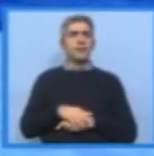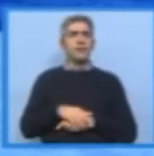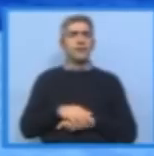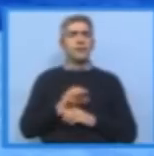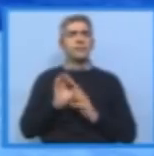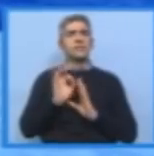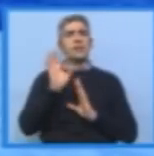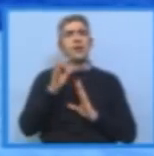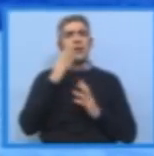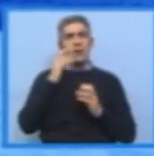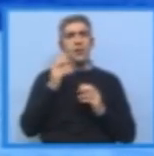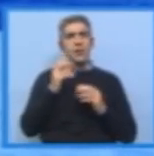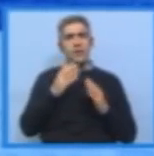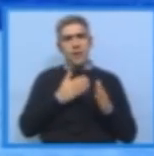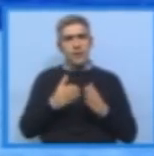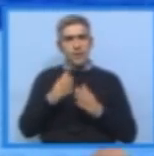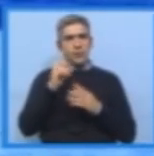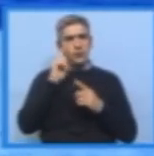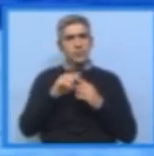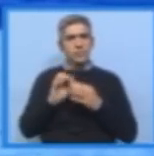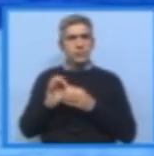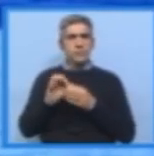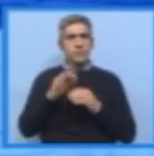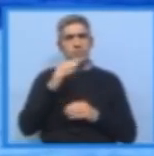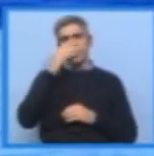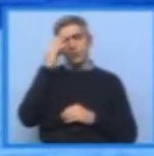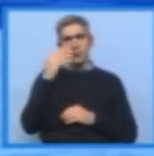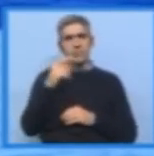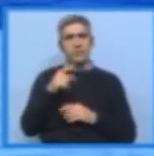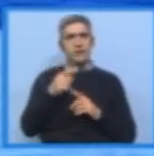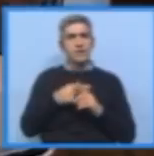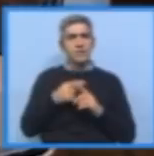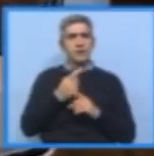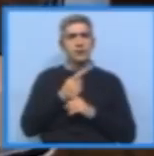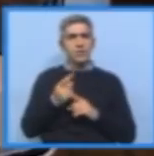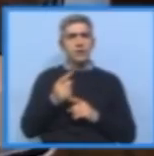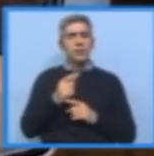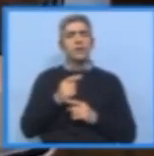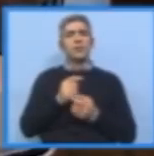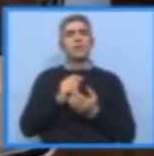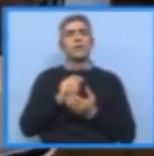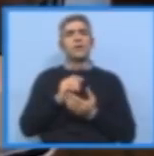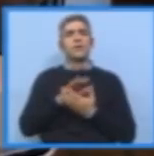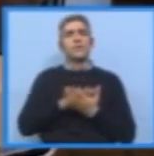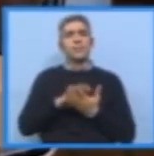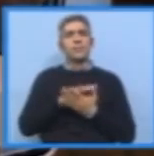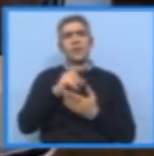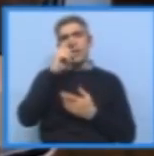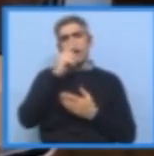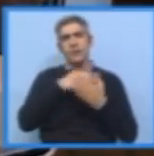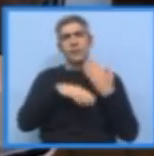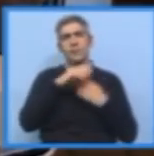sinal que caminhamos para a unidade, por mais que custa. Mas isto é muito interessante, porque, no fundo, lembra-nos como tudo isto